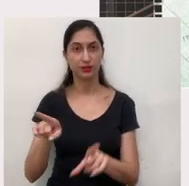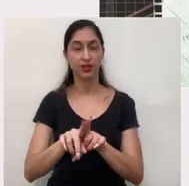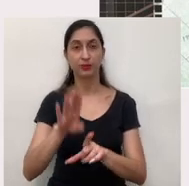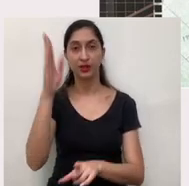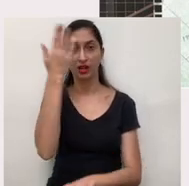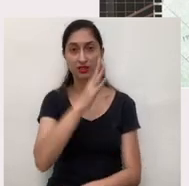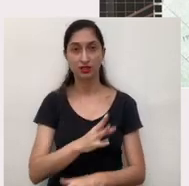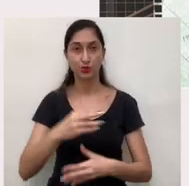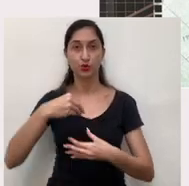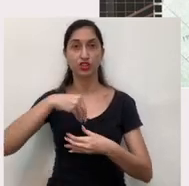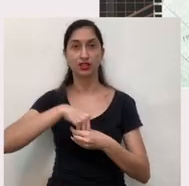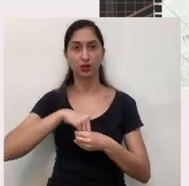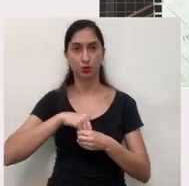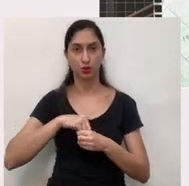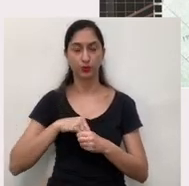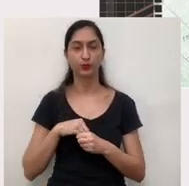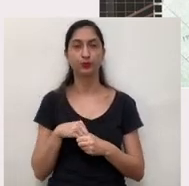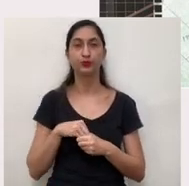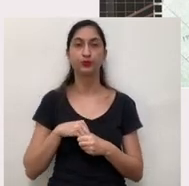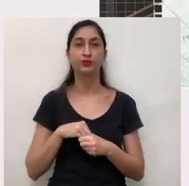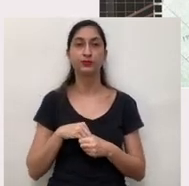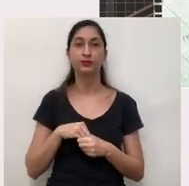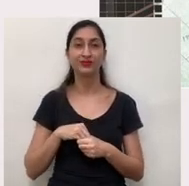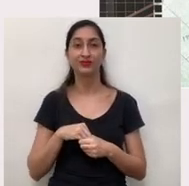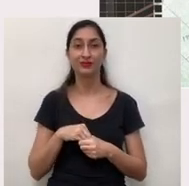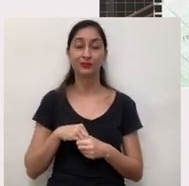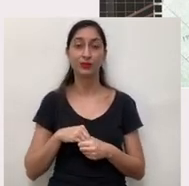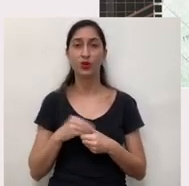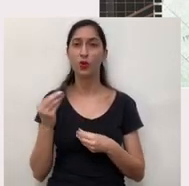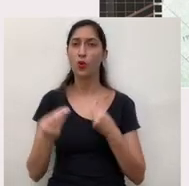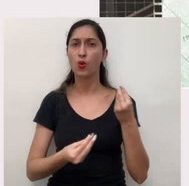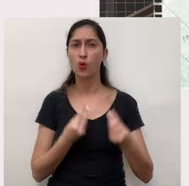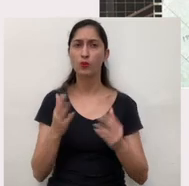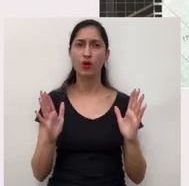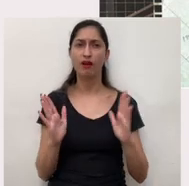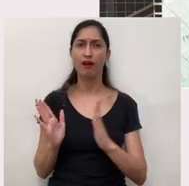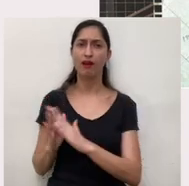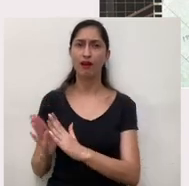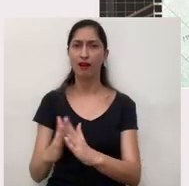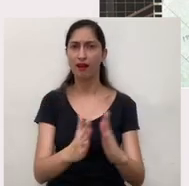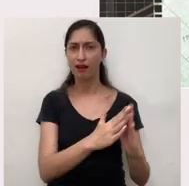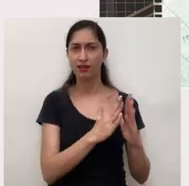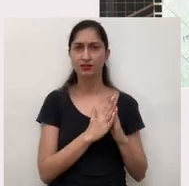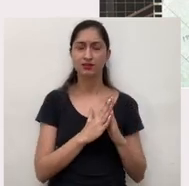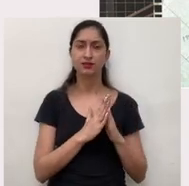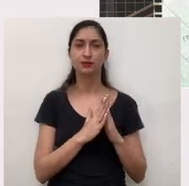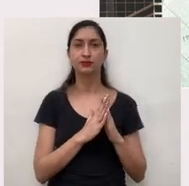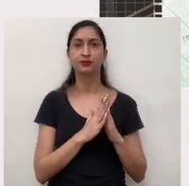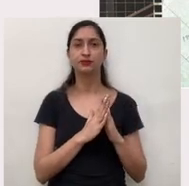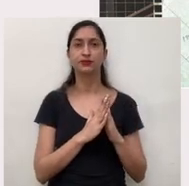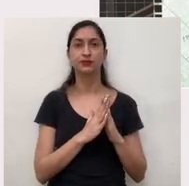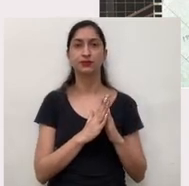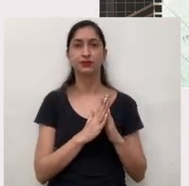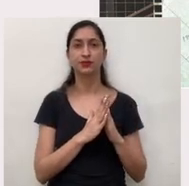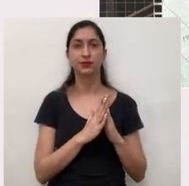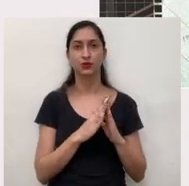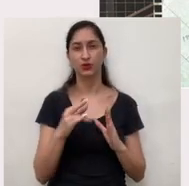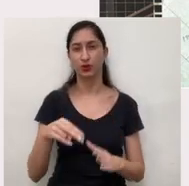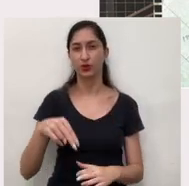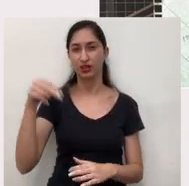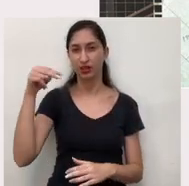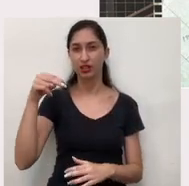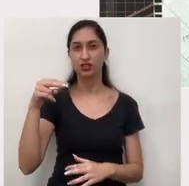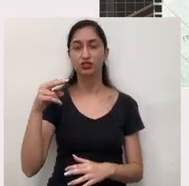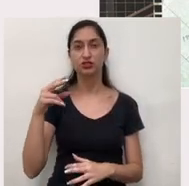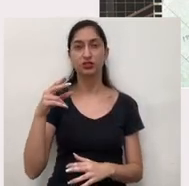de Dentro, né? De como que essas casas, não do Piqueira, mas do Piqueira também é no Nordeste, mas